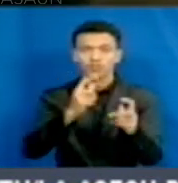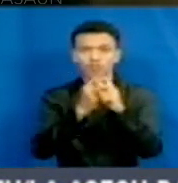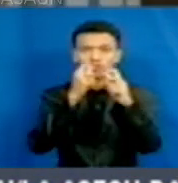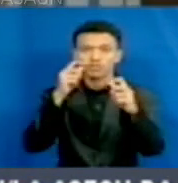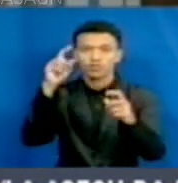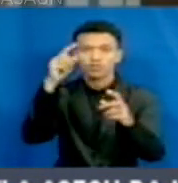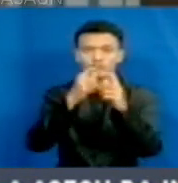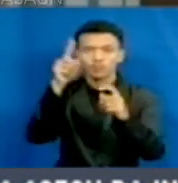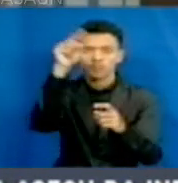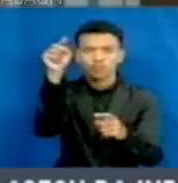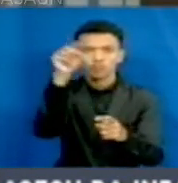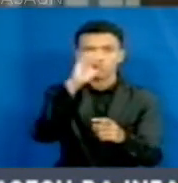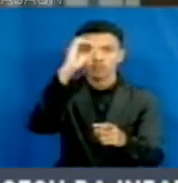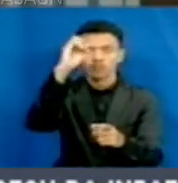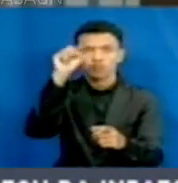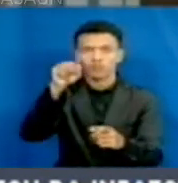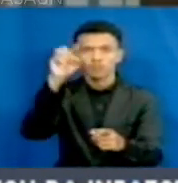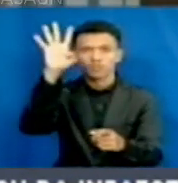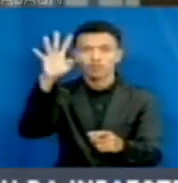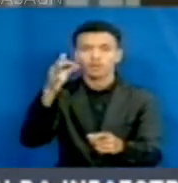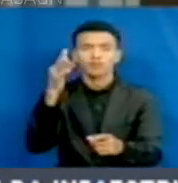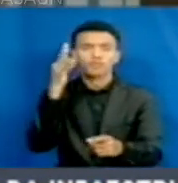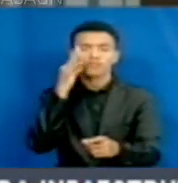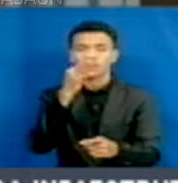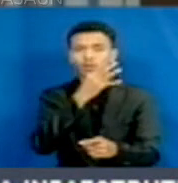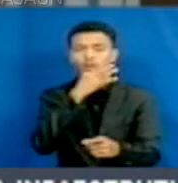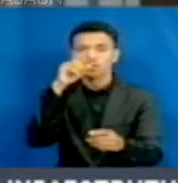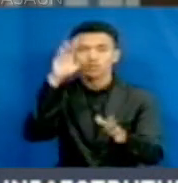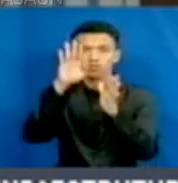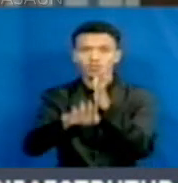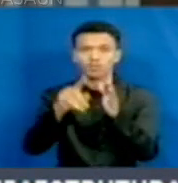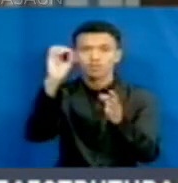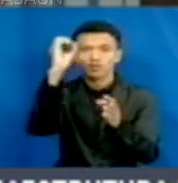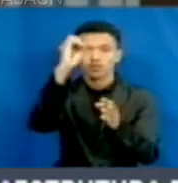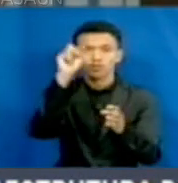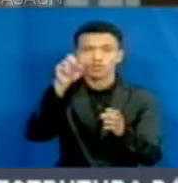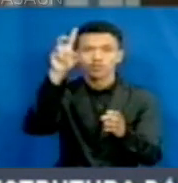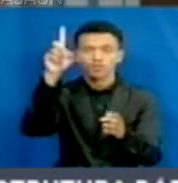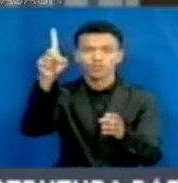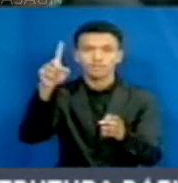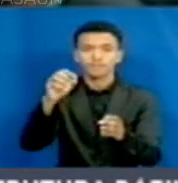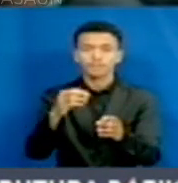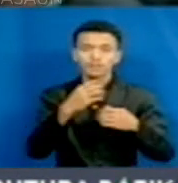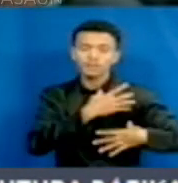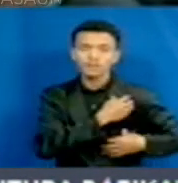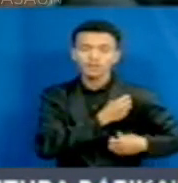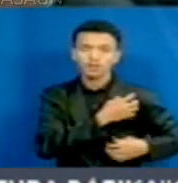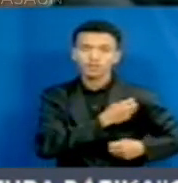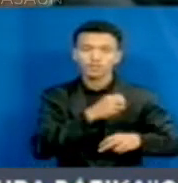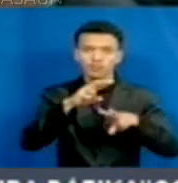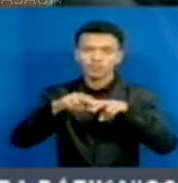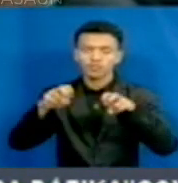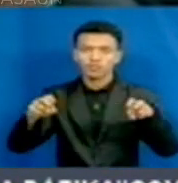por cento 0.hat, morotahan tumba por cento 0.ida, susuben queijo no manutolon